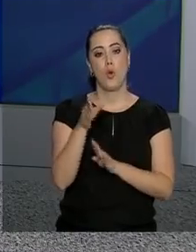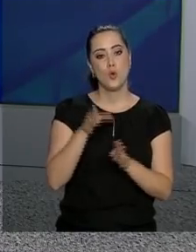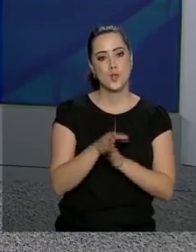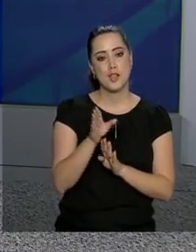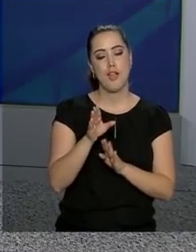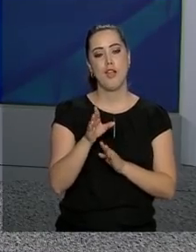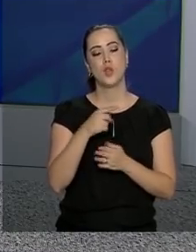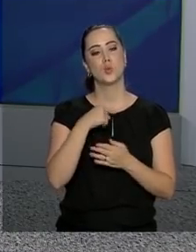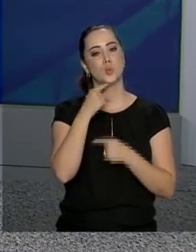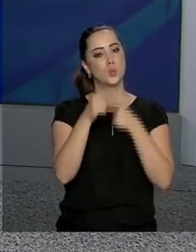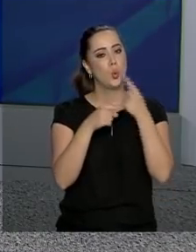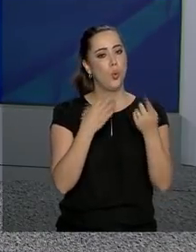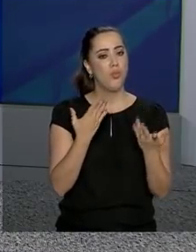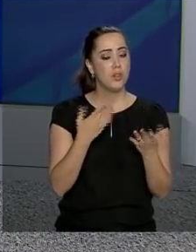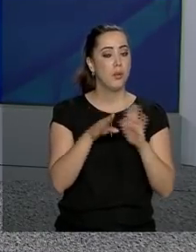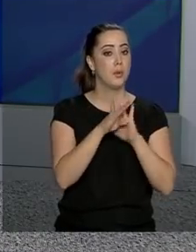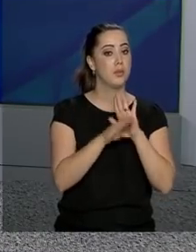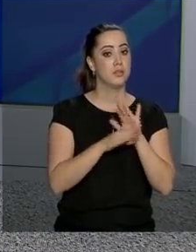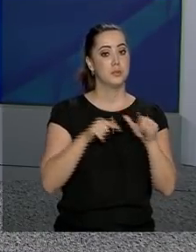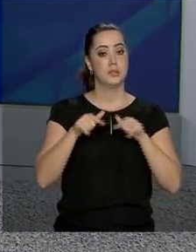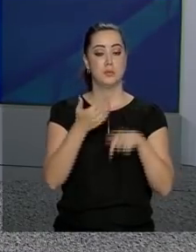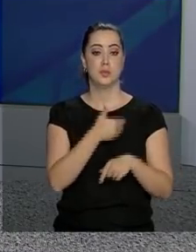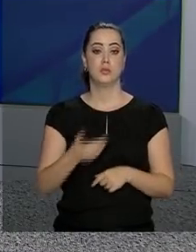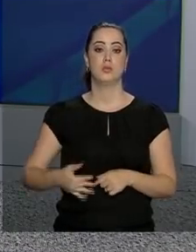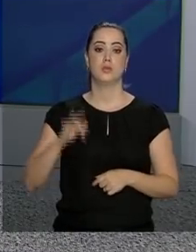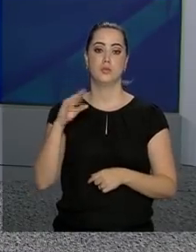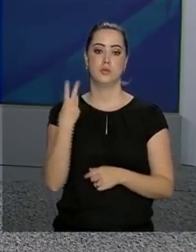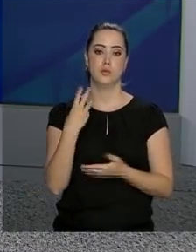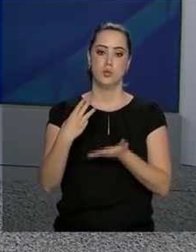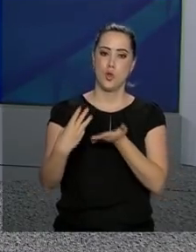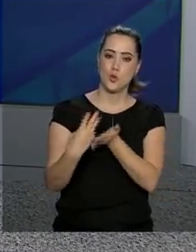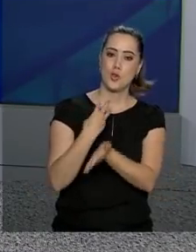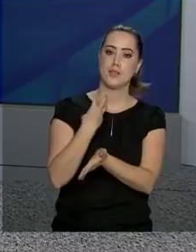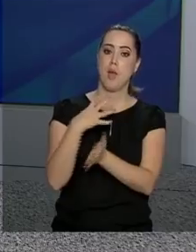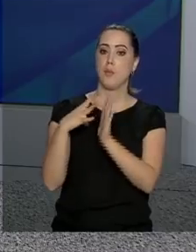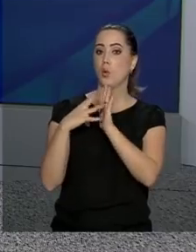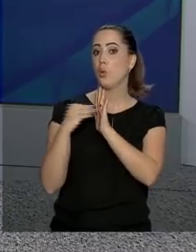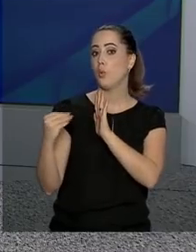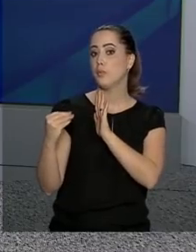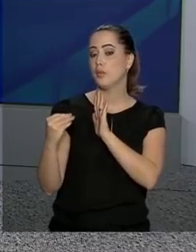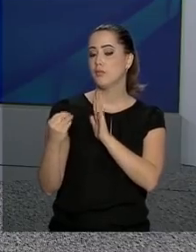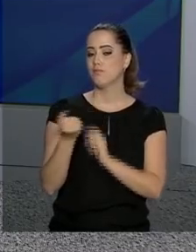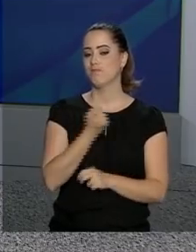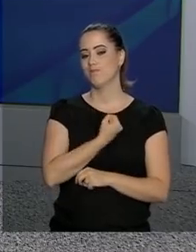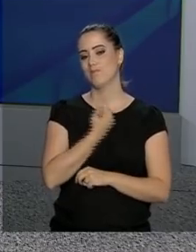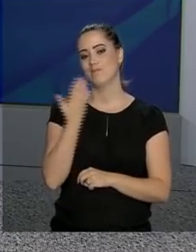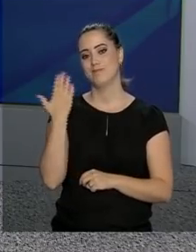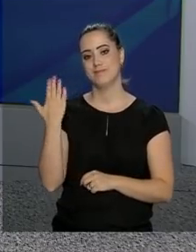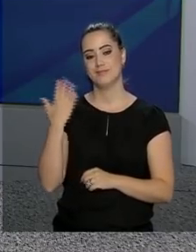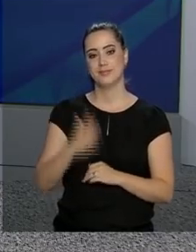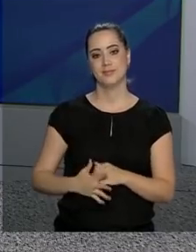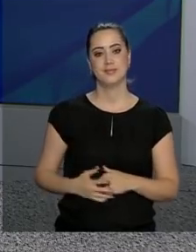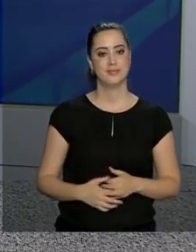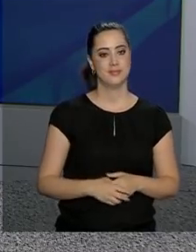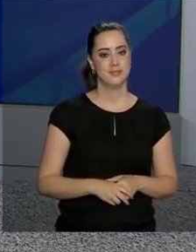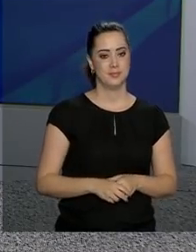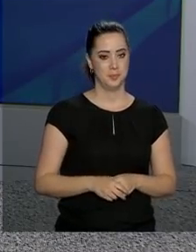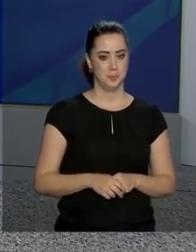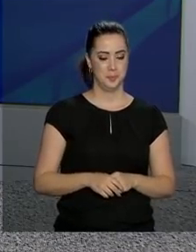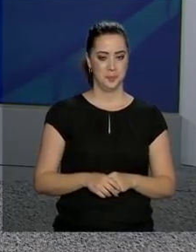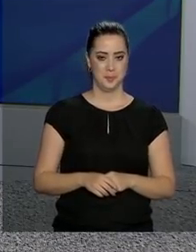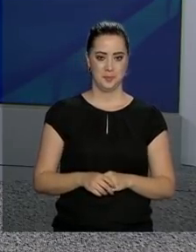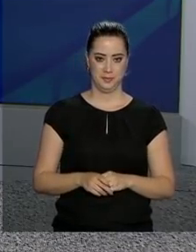reportagens e dúvidas sobre programas e ações do governo federal para o nosso WhatsApp. Então, anote aí, é